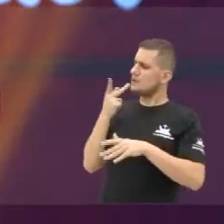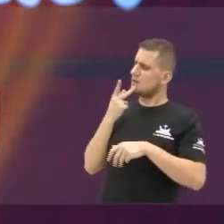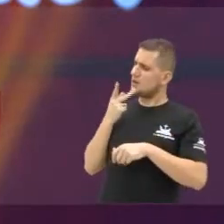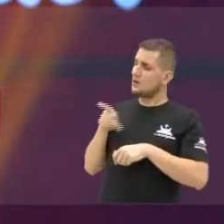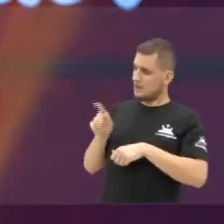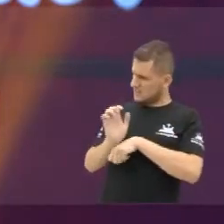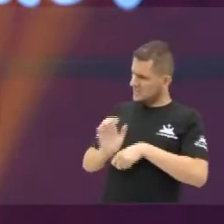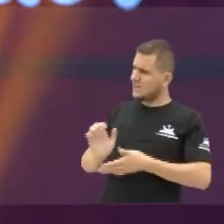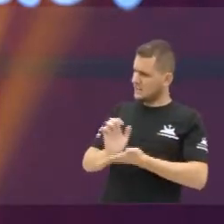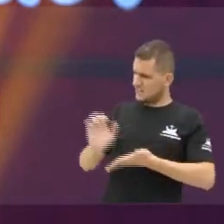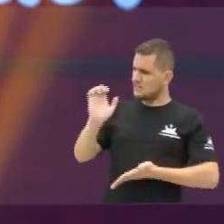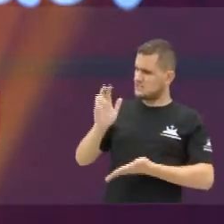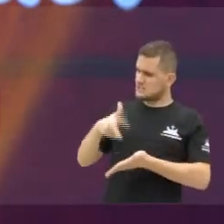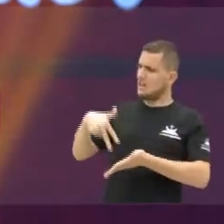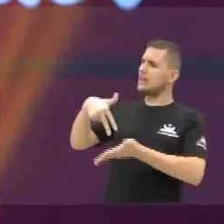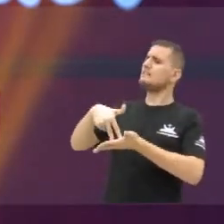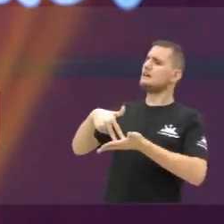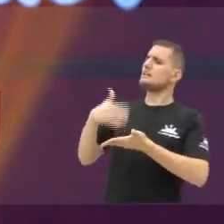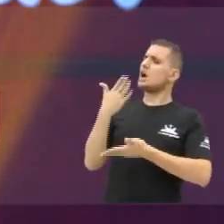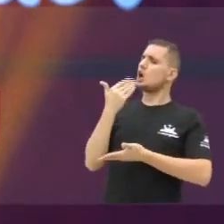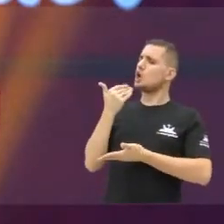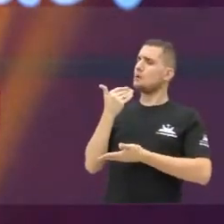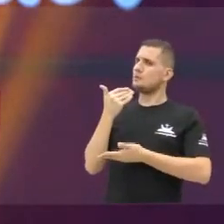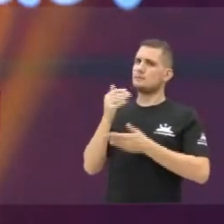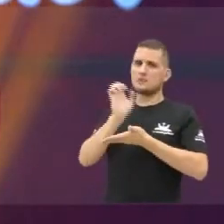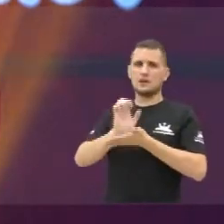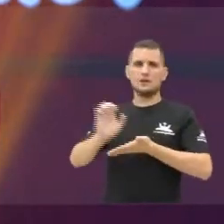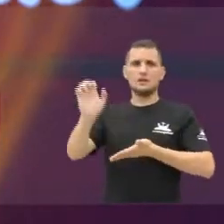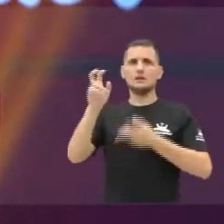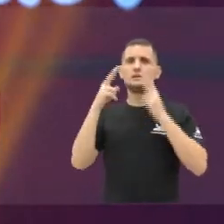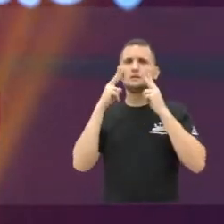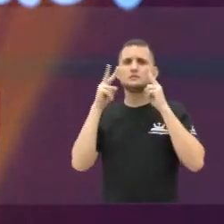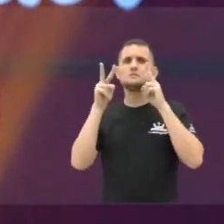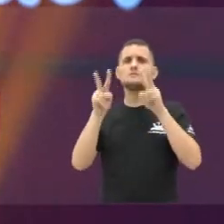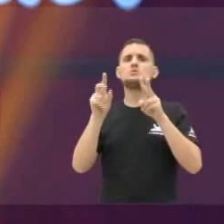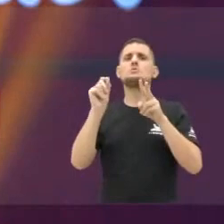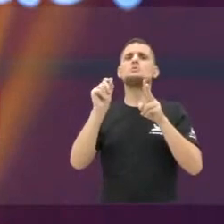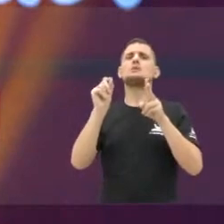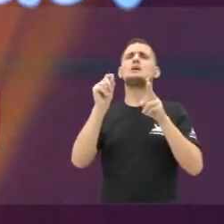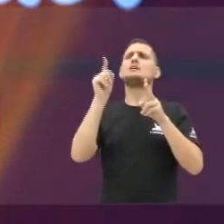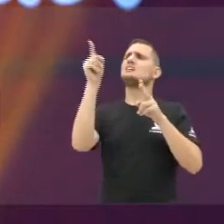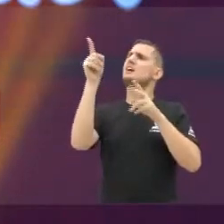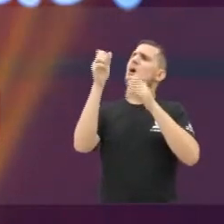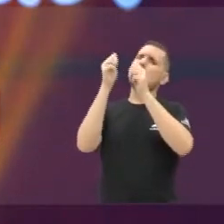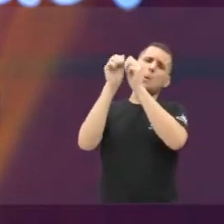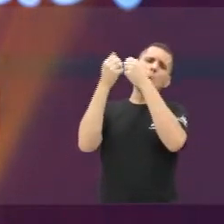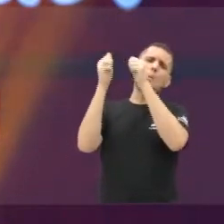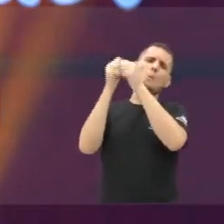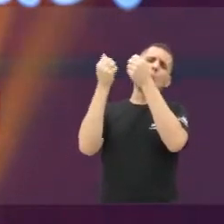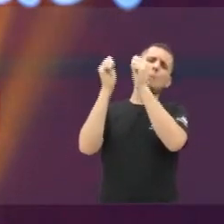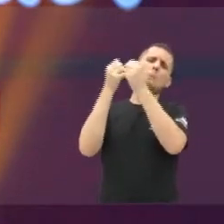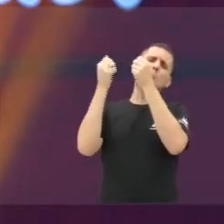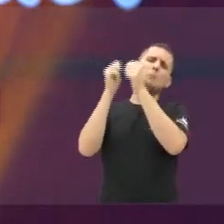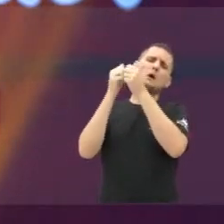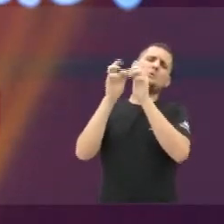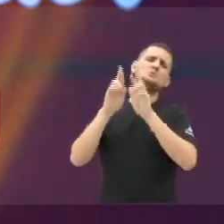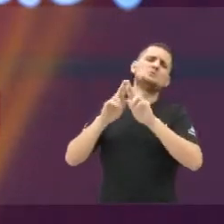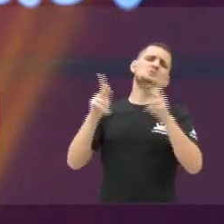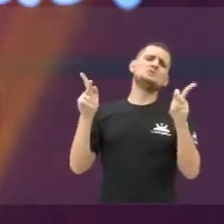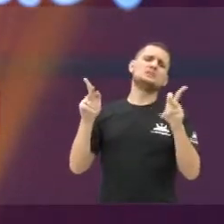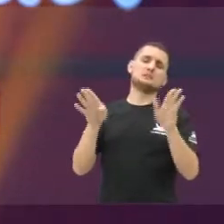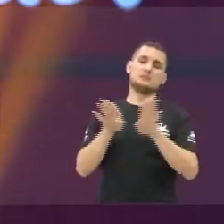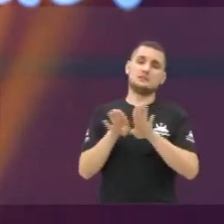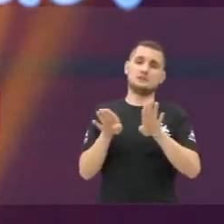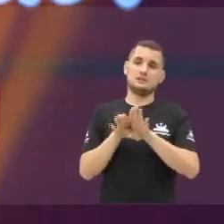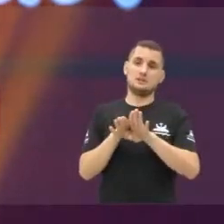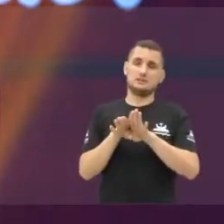come. Elias olhou e viu junto à sua cabeça um pão cozido debaixo da